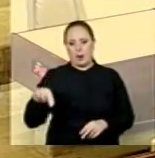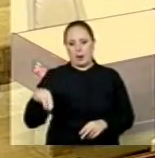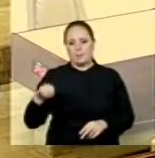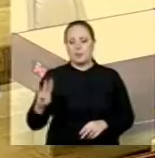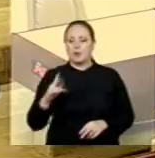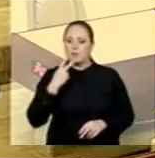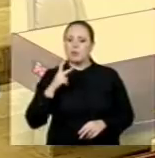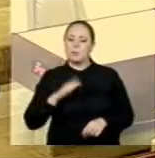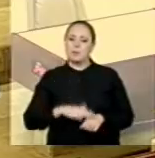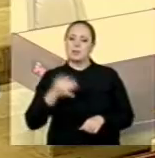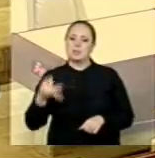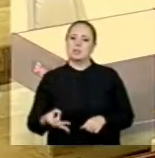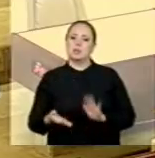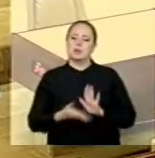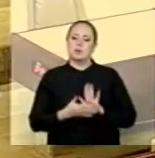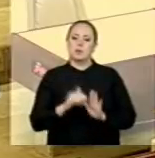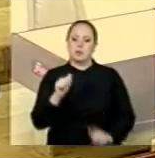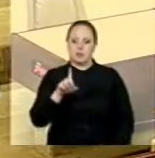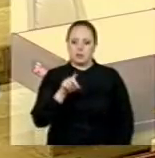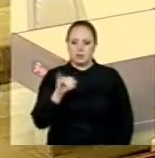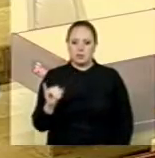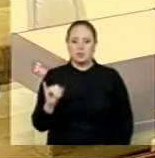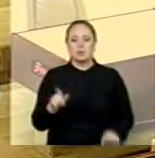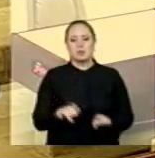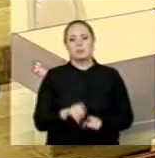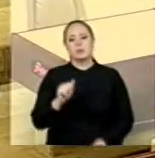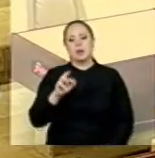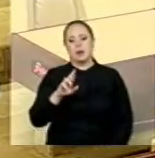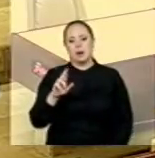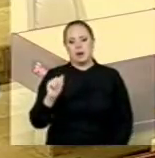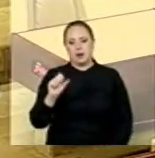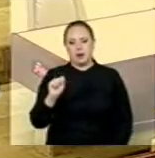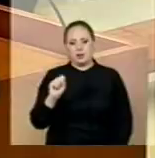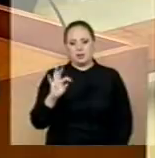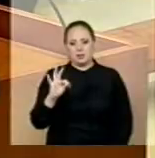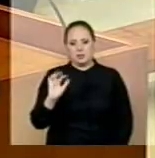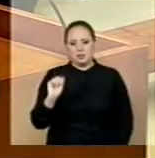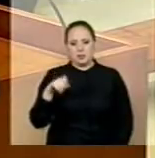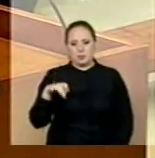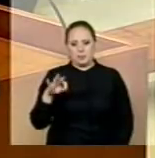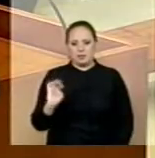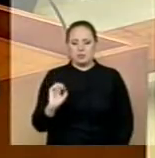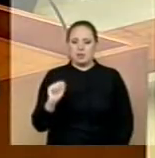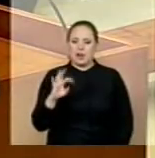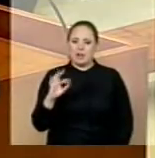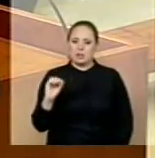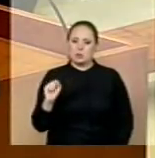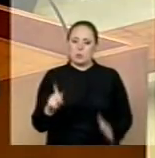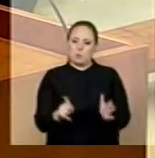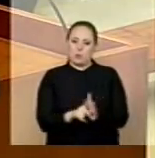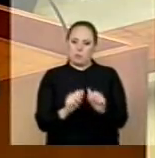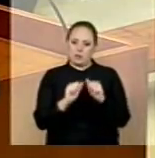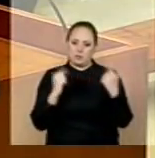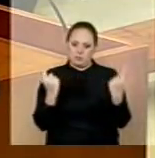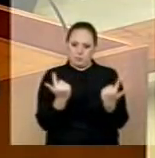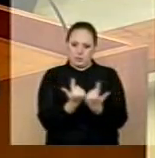mais adequado a propositura da ADI e o pedido de arrastamento, de nulidade para arrastamento dos atos praticados pelas assembleias.